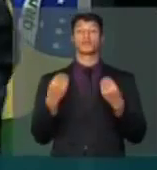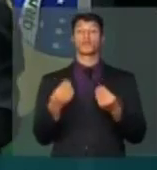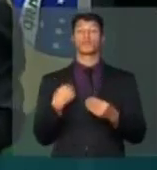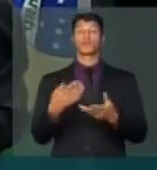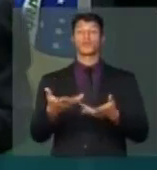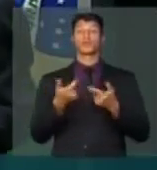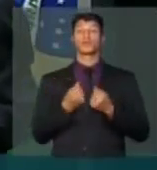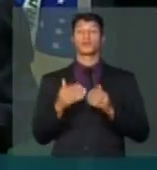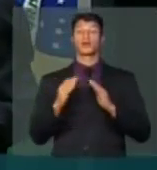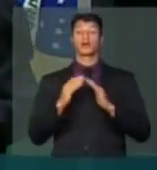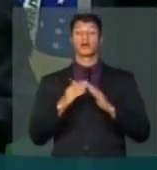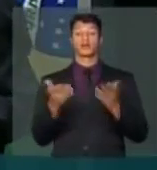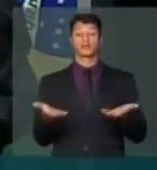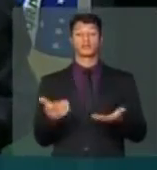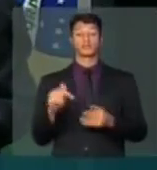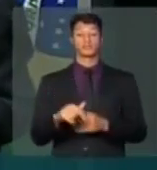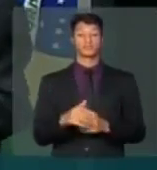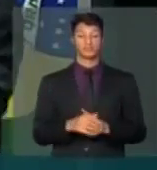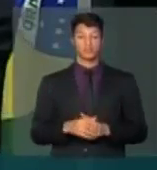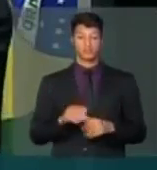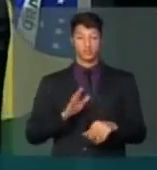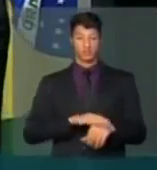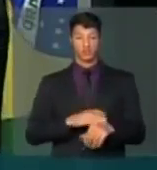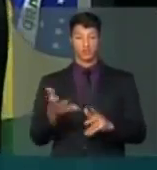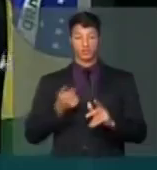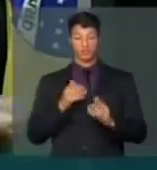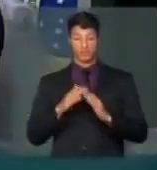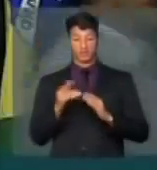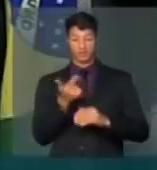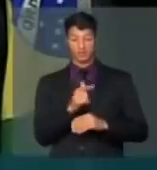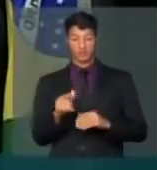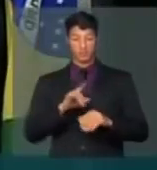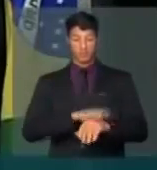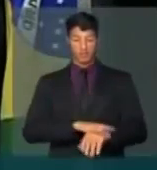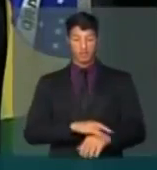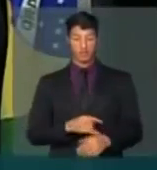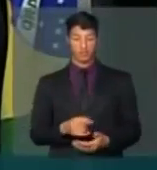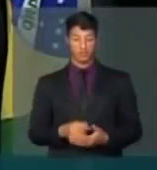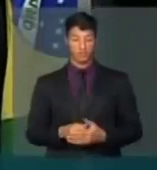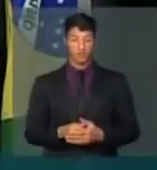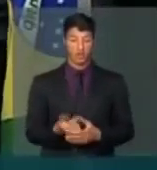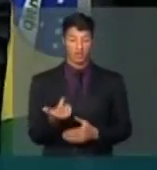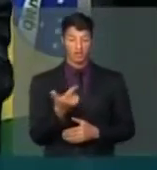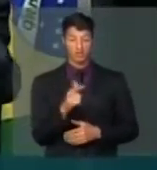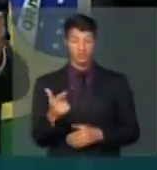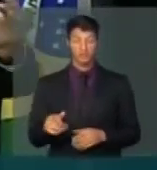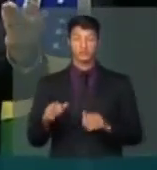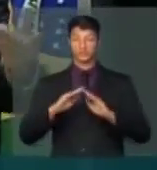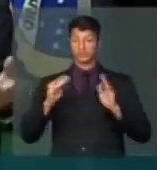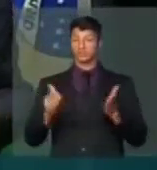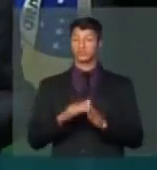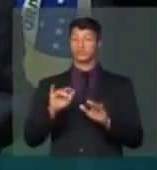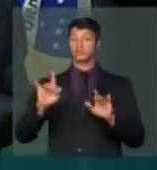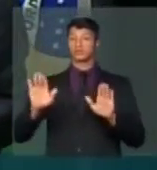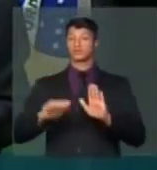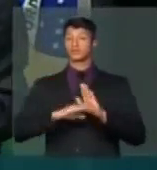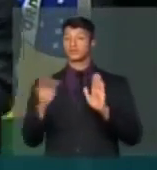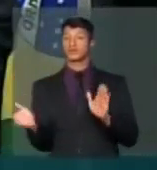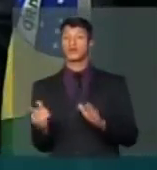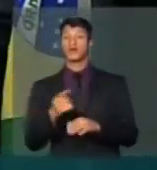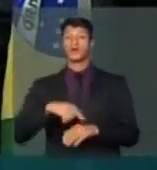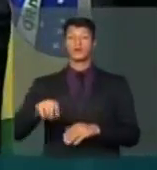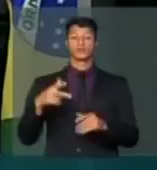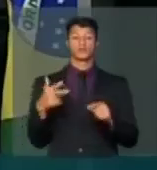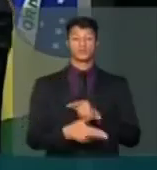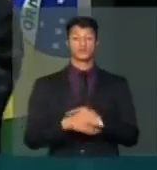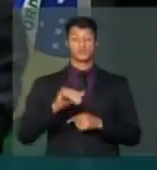eu receberia a casa? Na hora de receber a casa não ia ter banheiro, não ia ter porta e nem janela. Eles iam